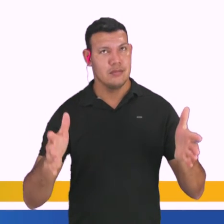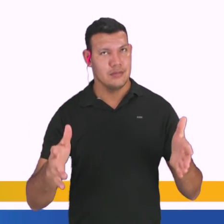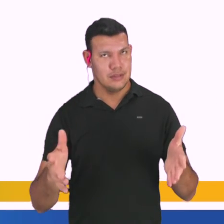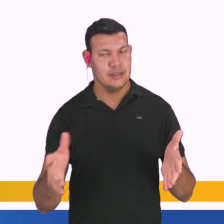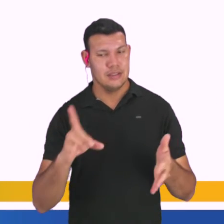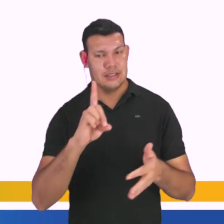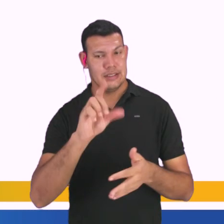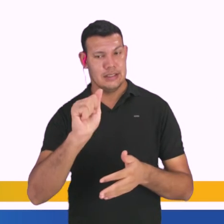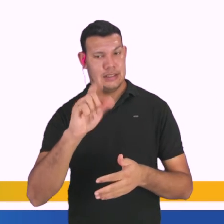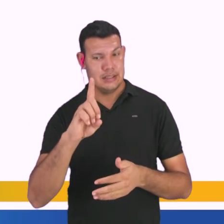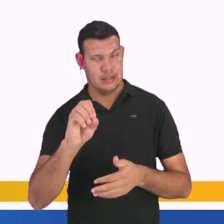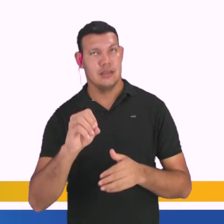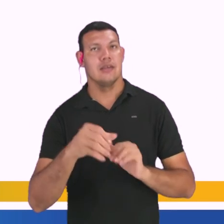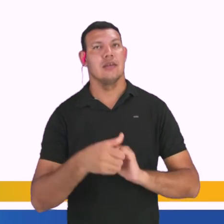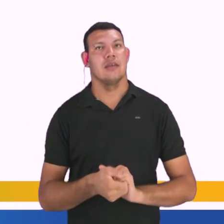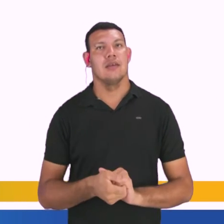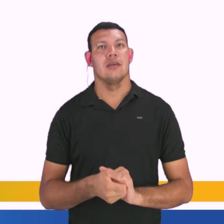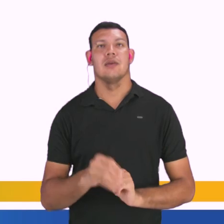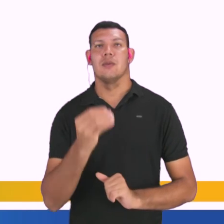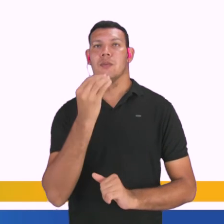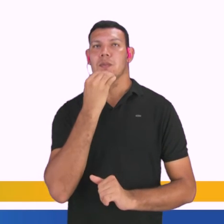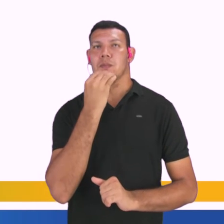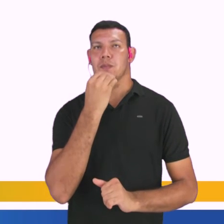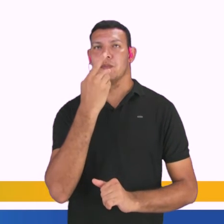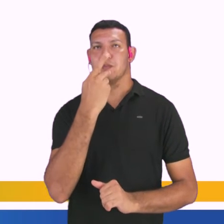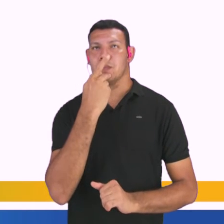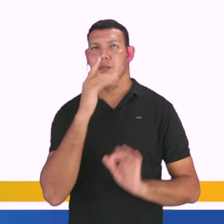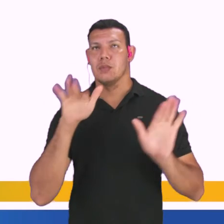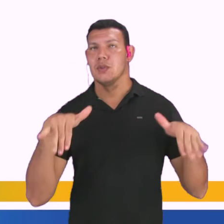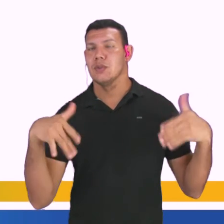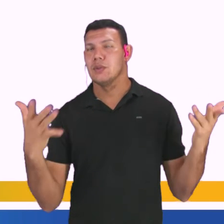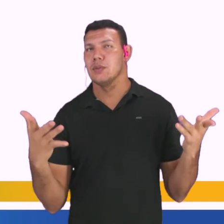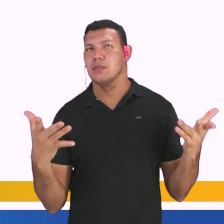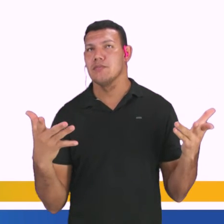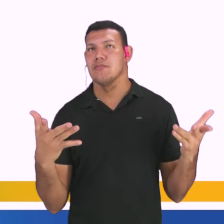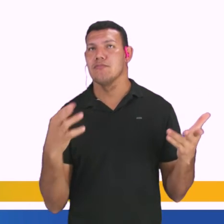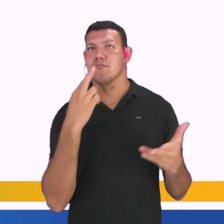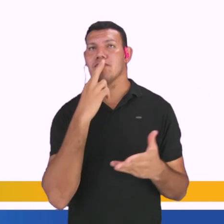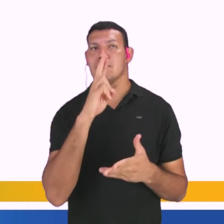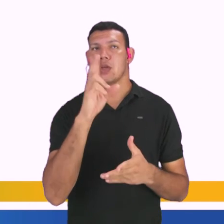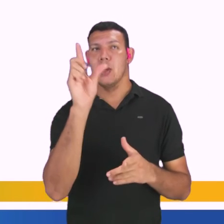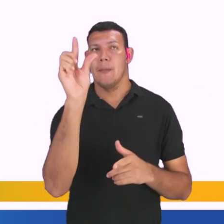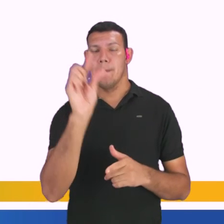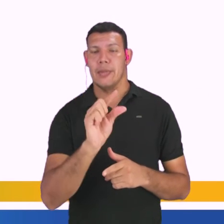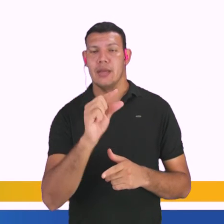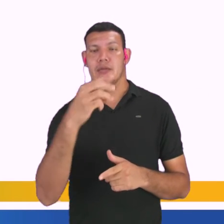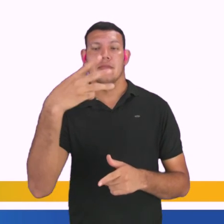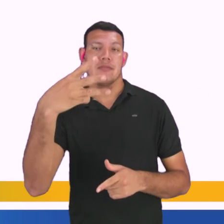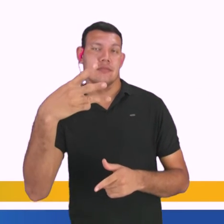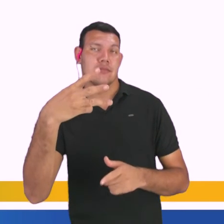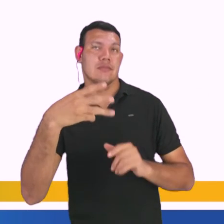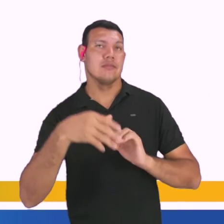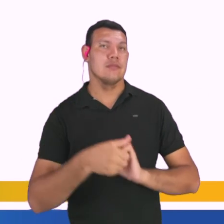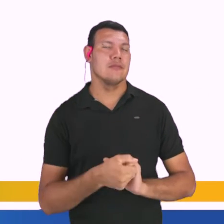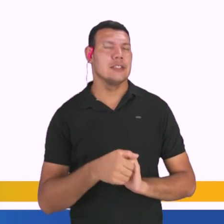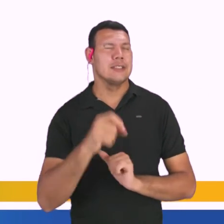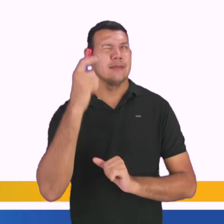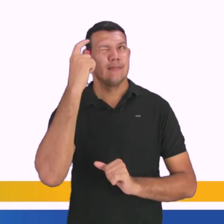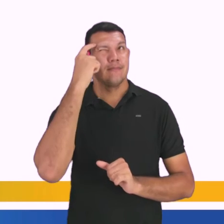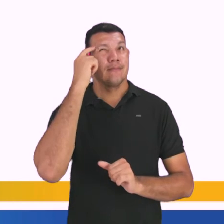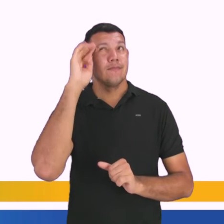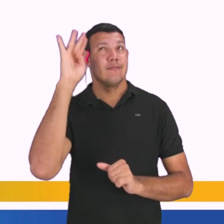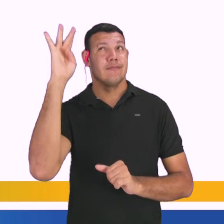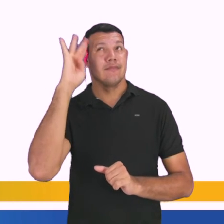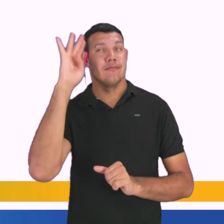dado agora é Condado Tá qual a probabilidade de sair o resultado menor que 3 E aí